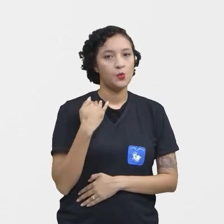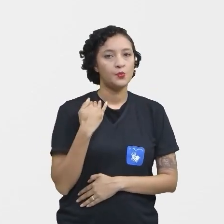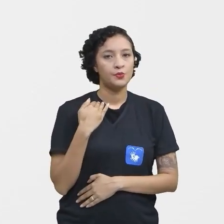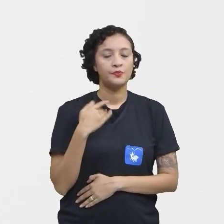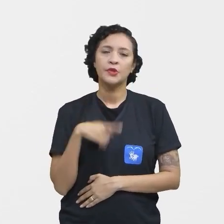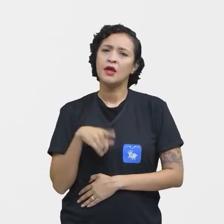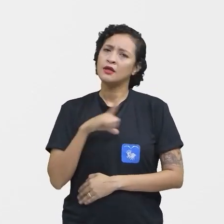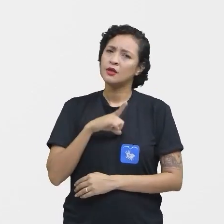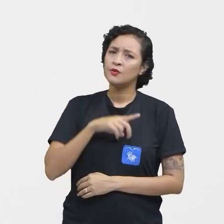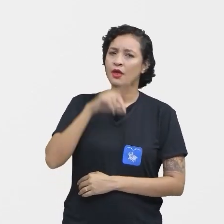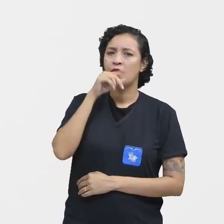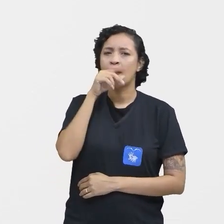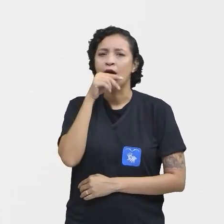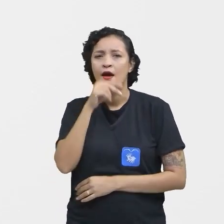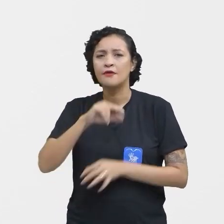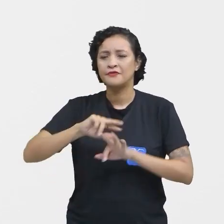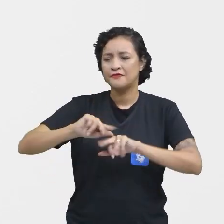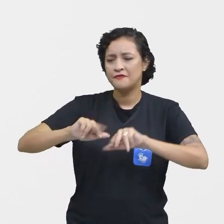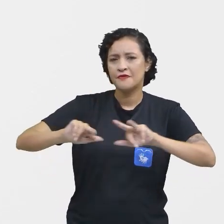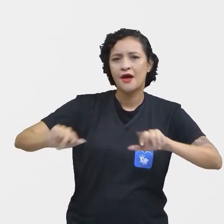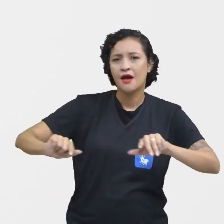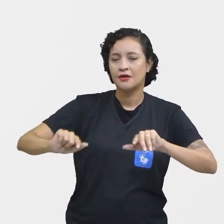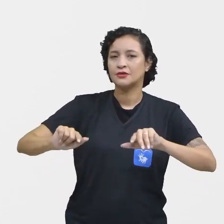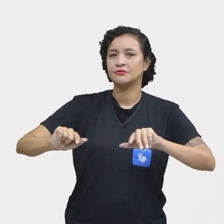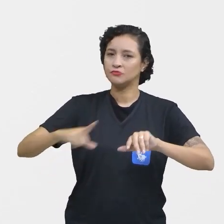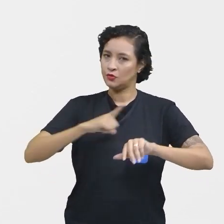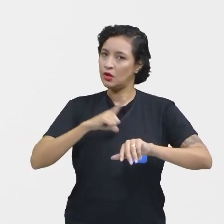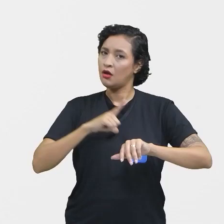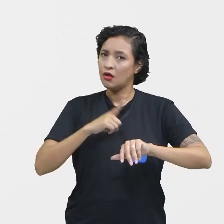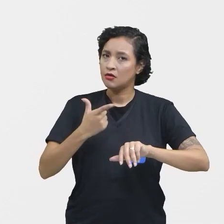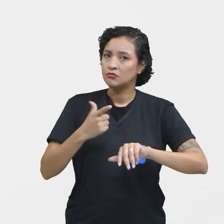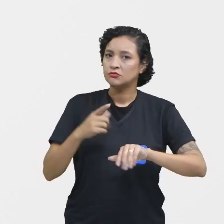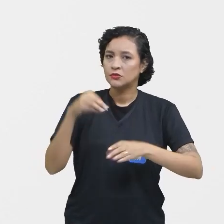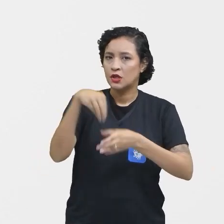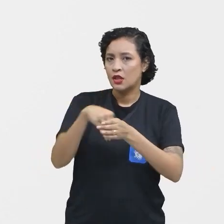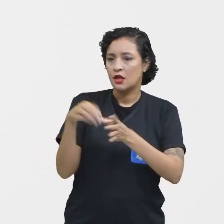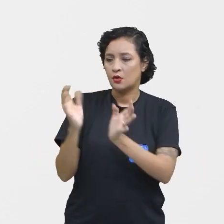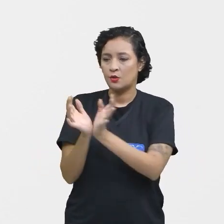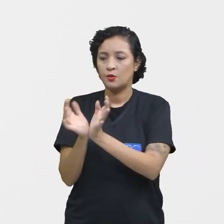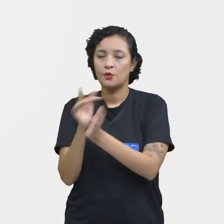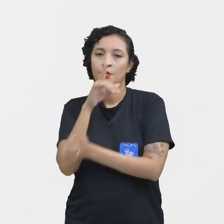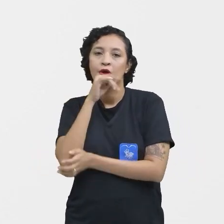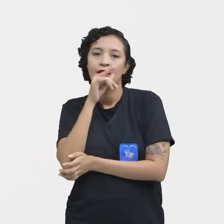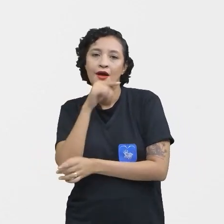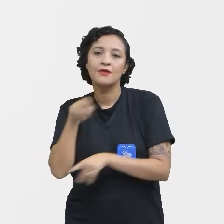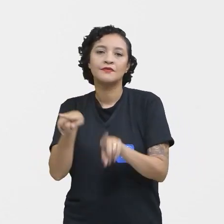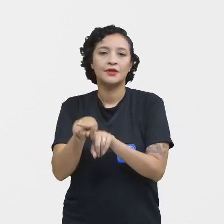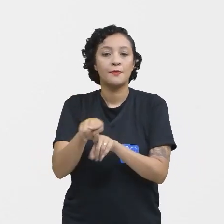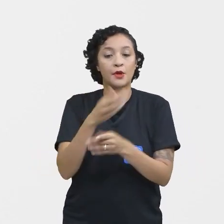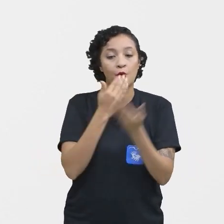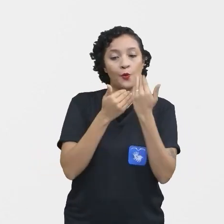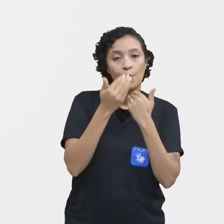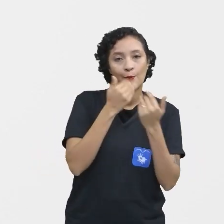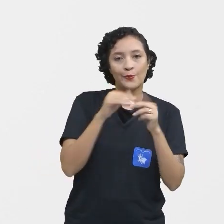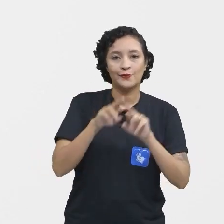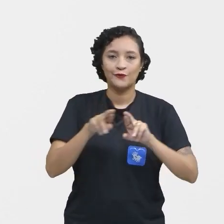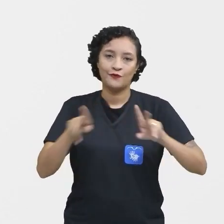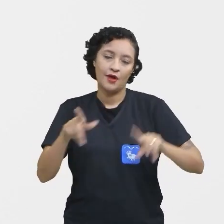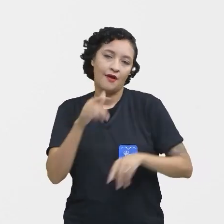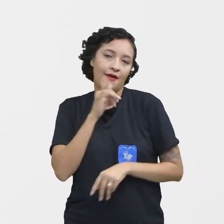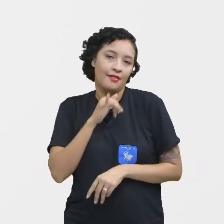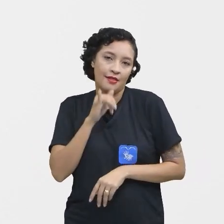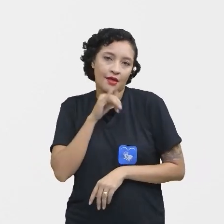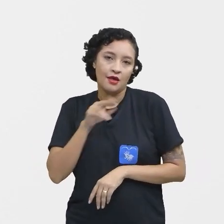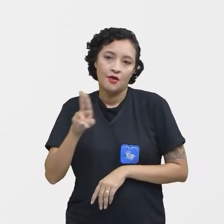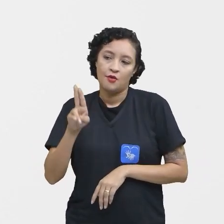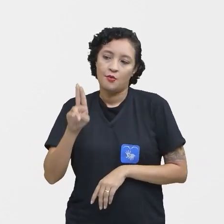muitas espécies, variadas espécies diferentes, e também alimentação diferente, né? Como os urubus, eles